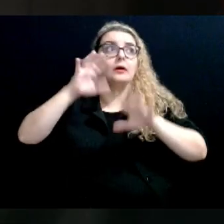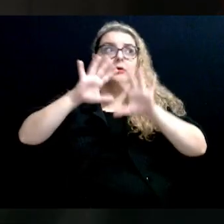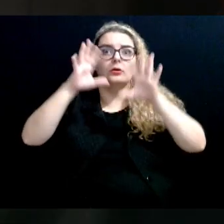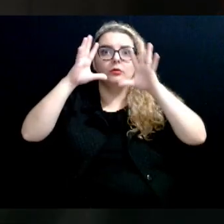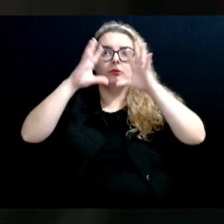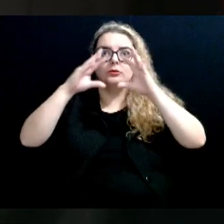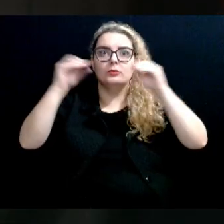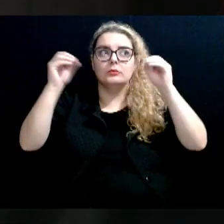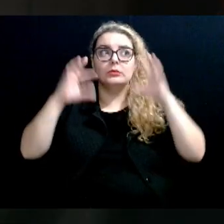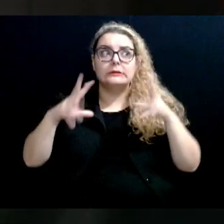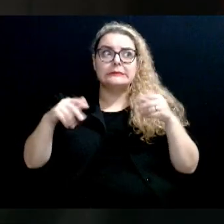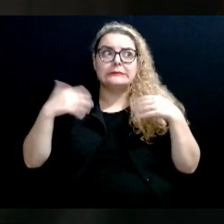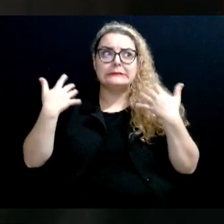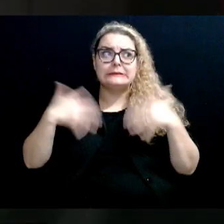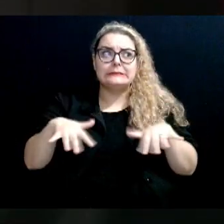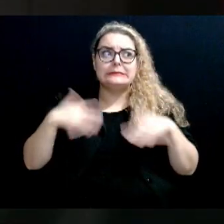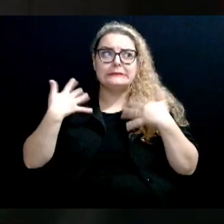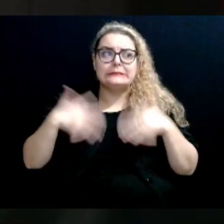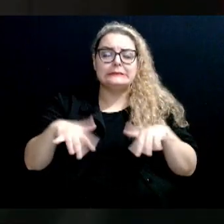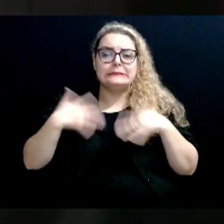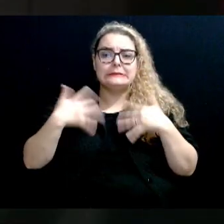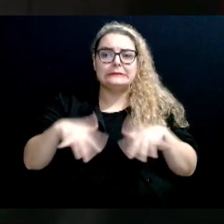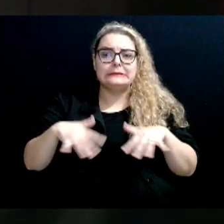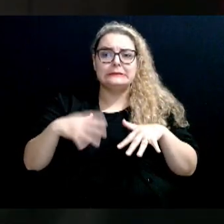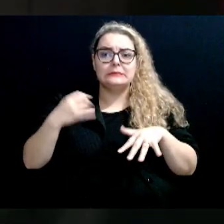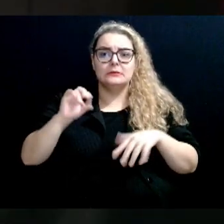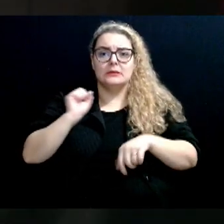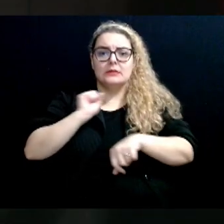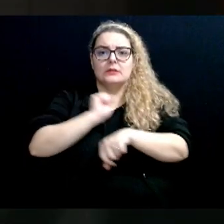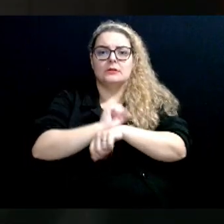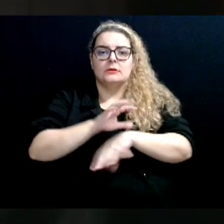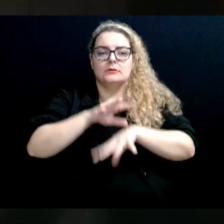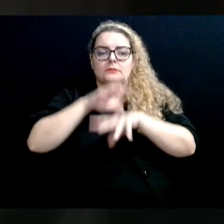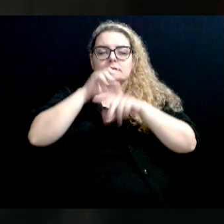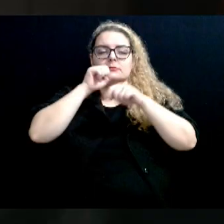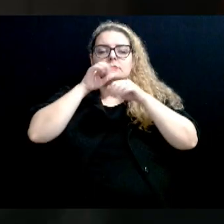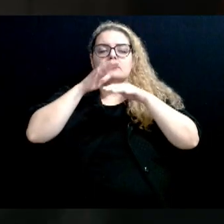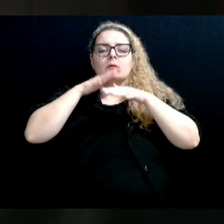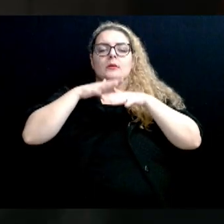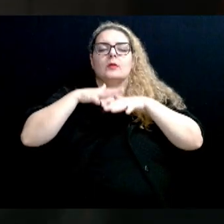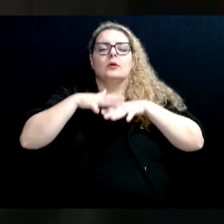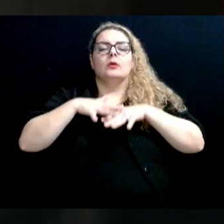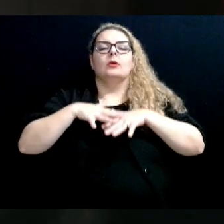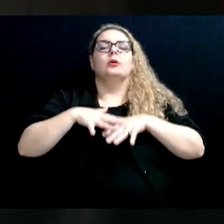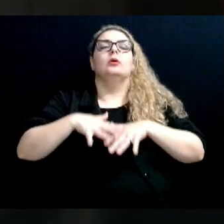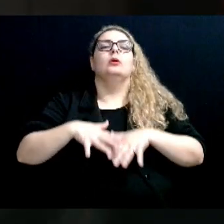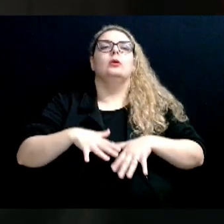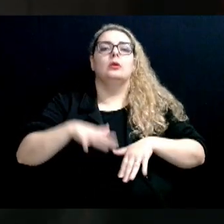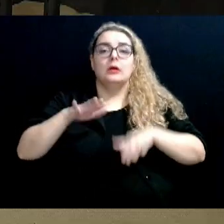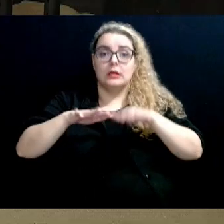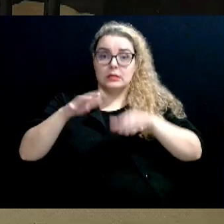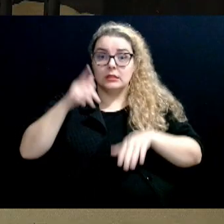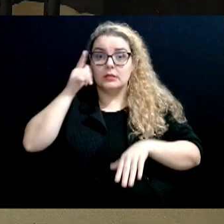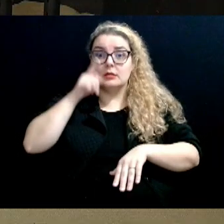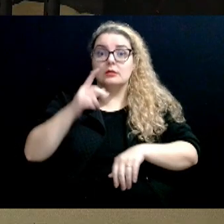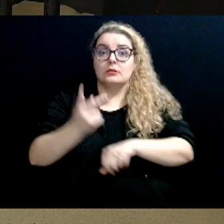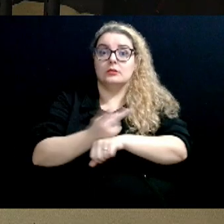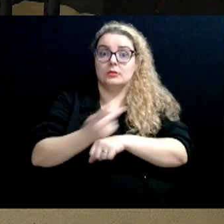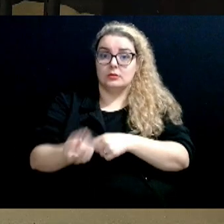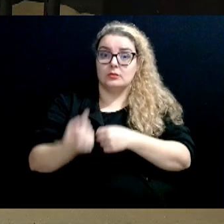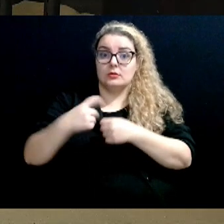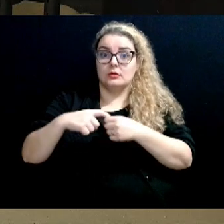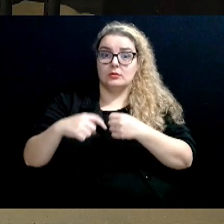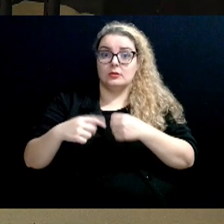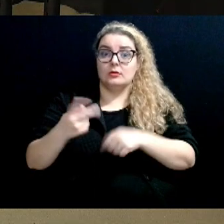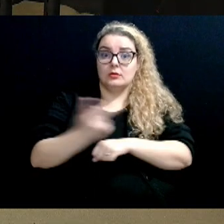Mas se a gente parar, respirar, acalmar, de repente pode ser que a gente consiga resgatar aquilo que a gente vem buscar dentro da